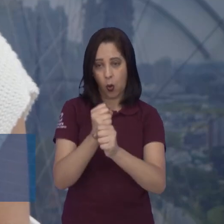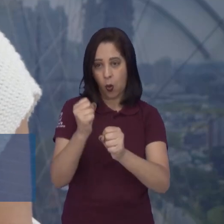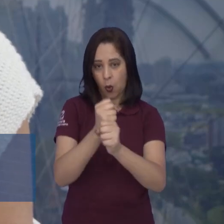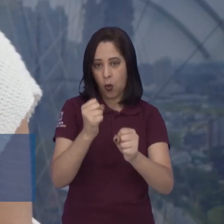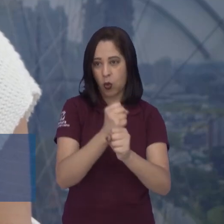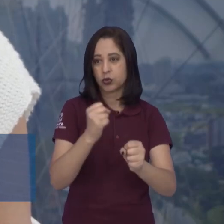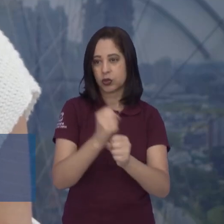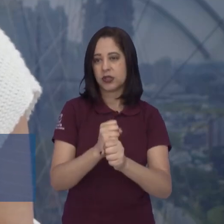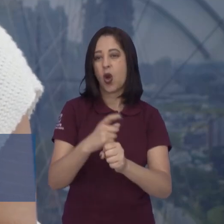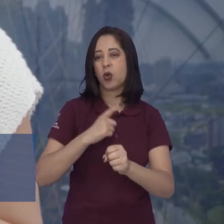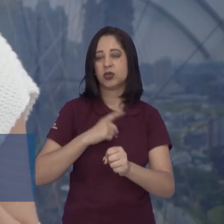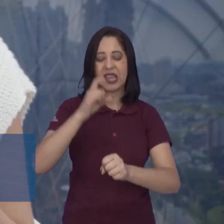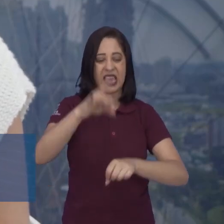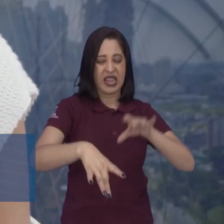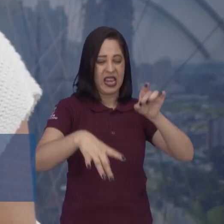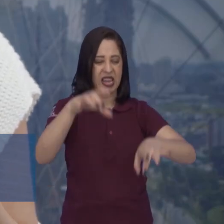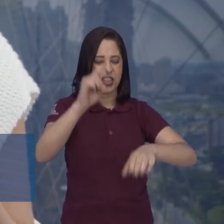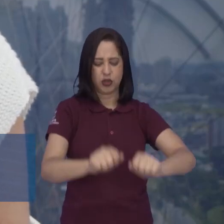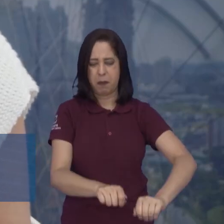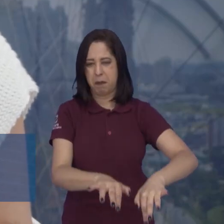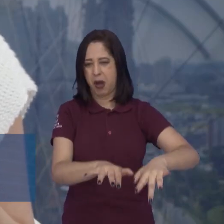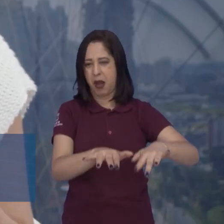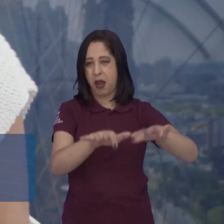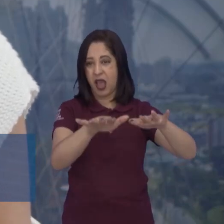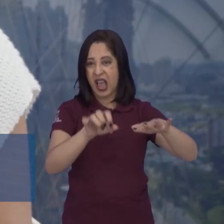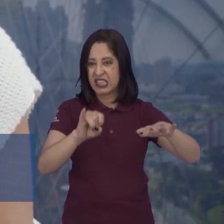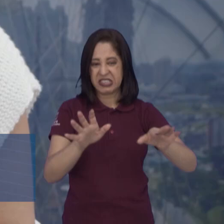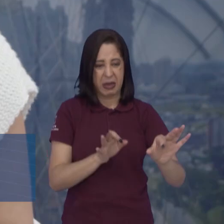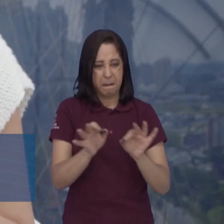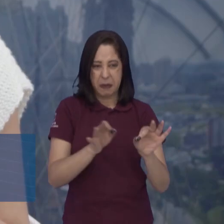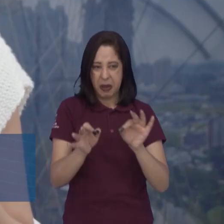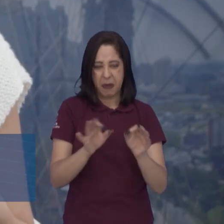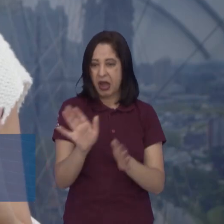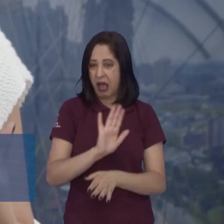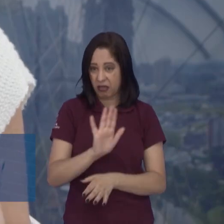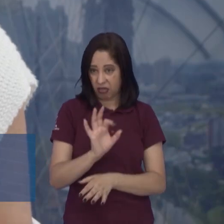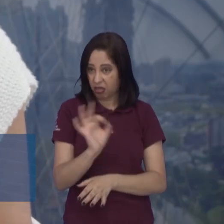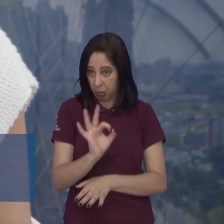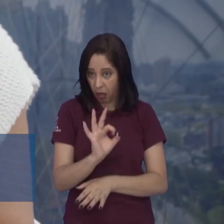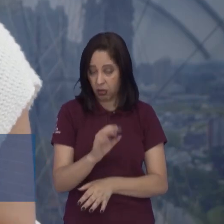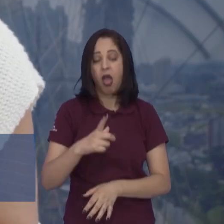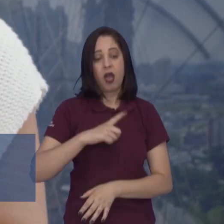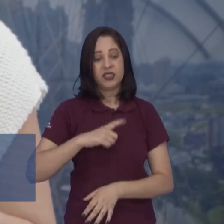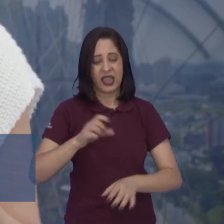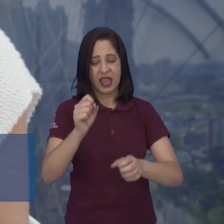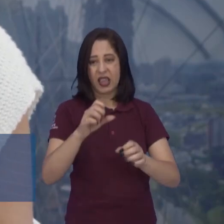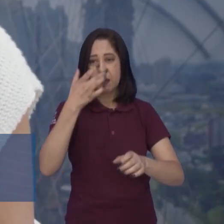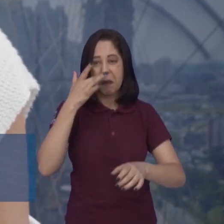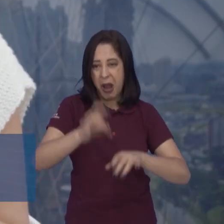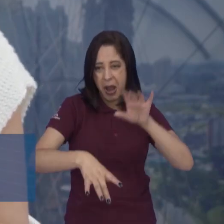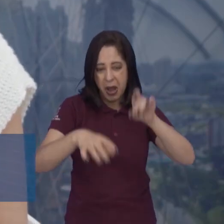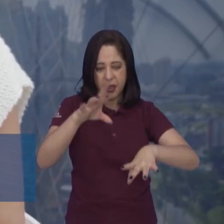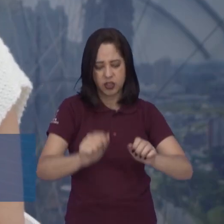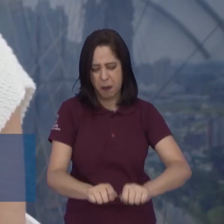de lixo, né? Quando ela não é pensada, bem planejada e bem executada, ela produz um lixo muito grande, que a gente sabe